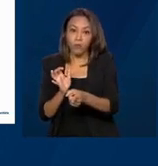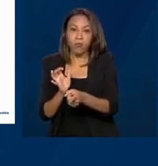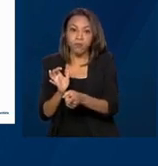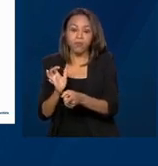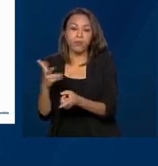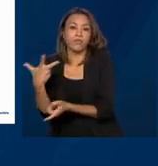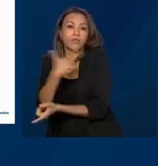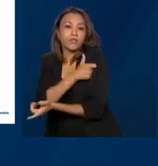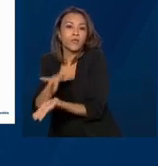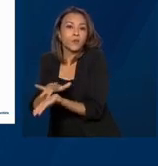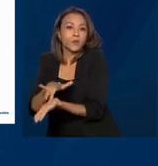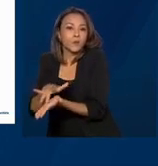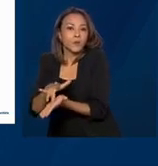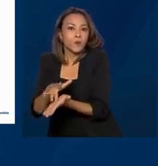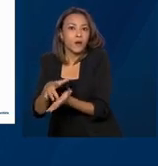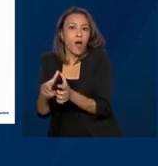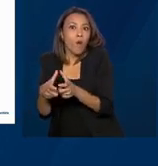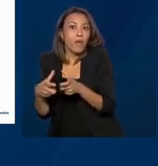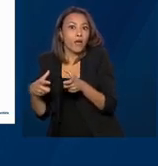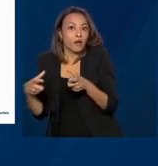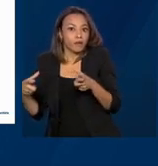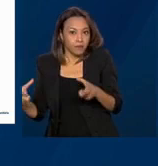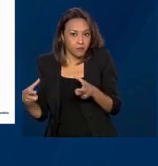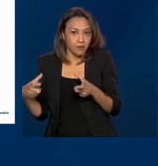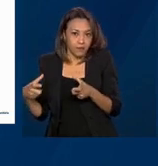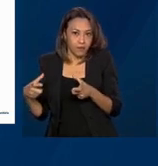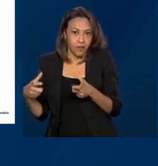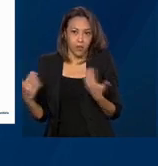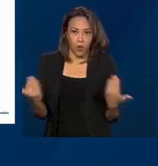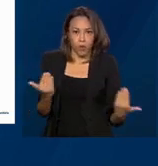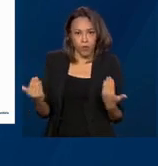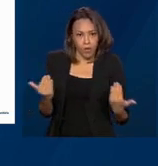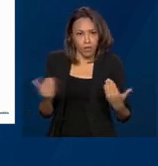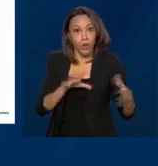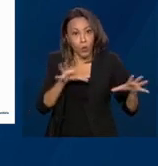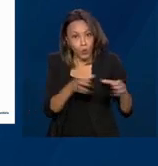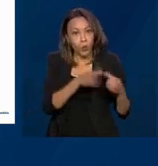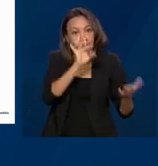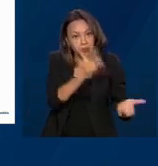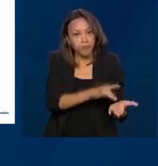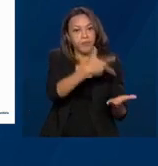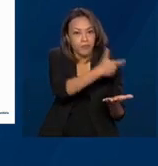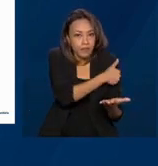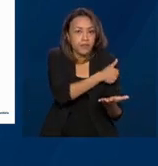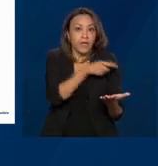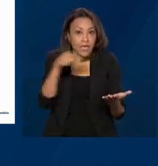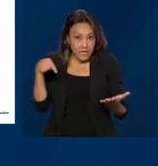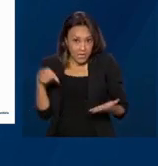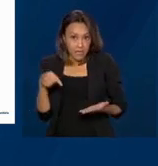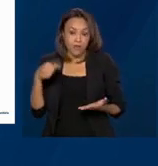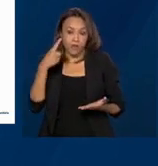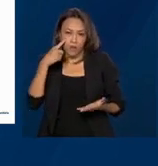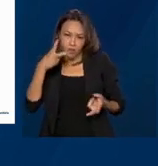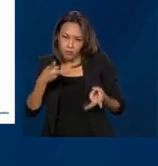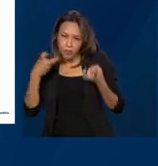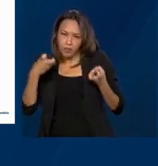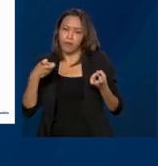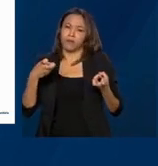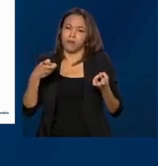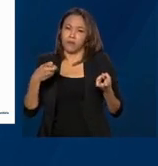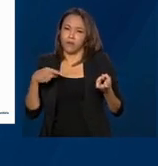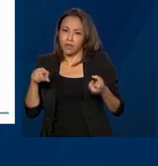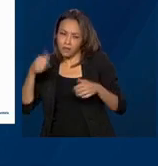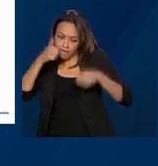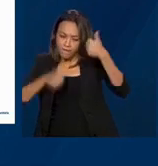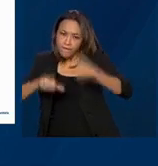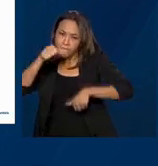aumenta muito em relação ao grupo da vacina. Isso foi o que nós aferimos neste estudo.